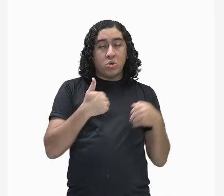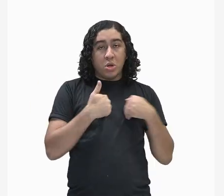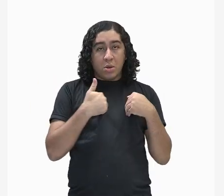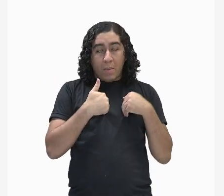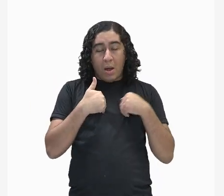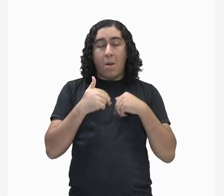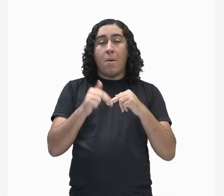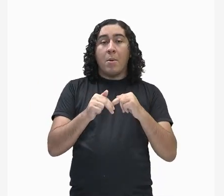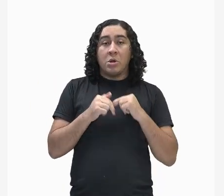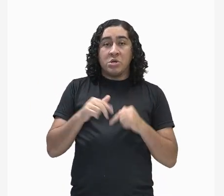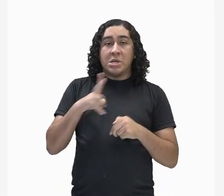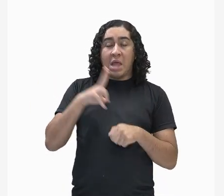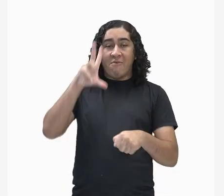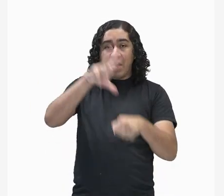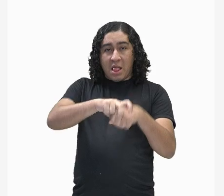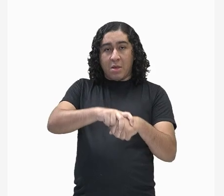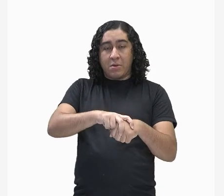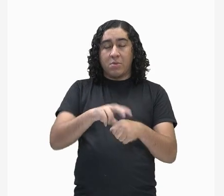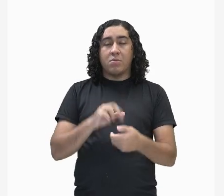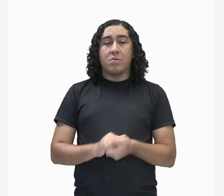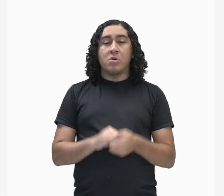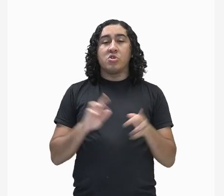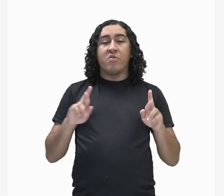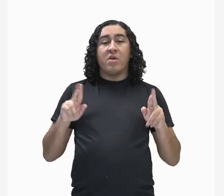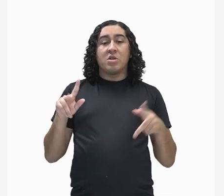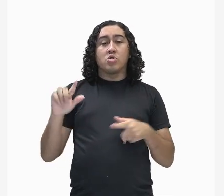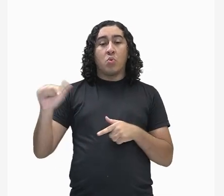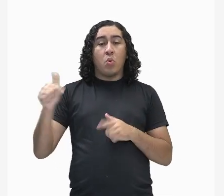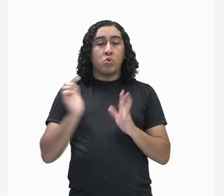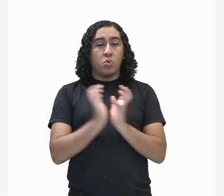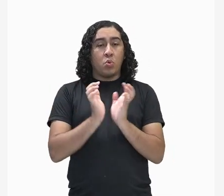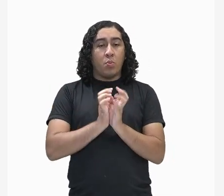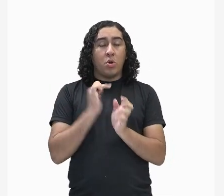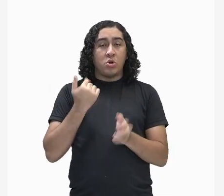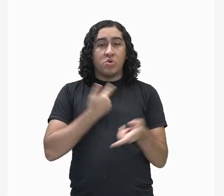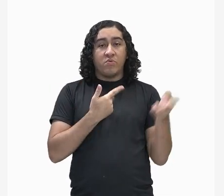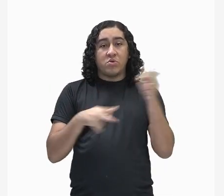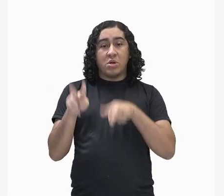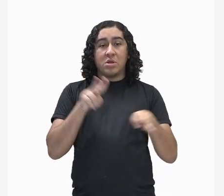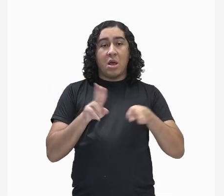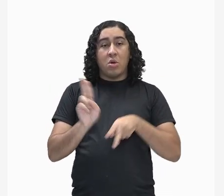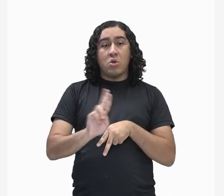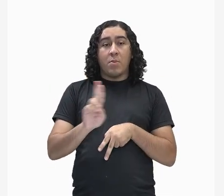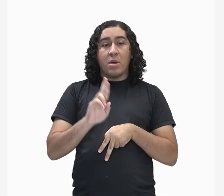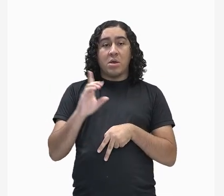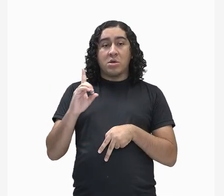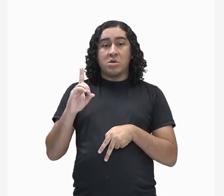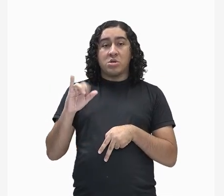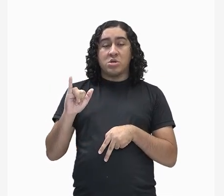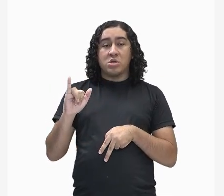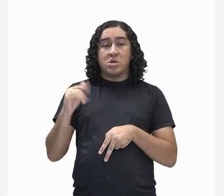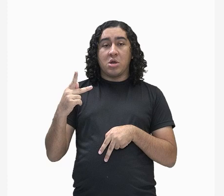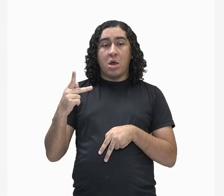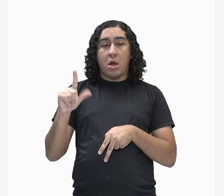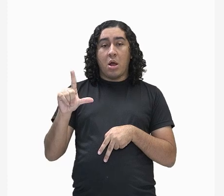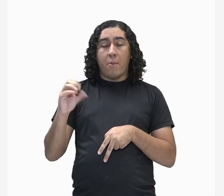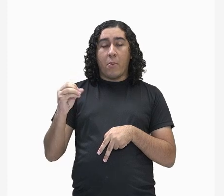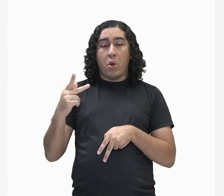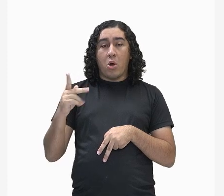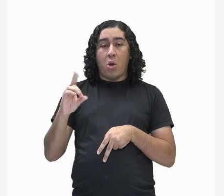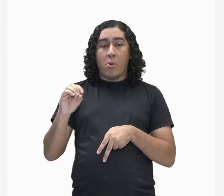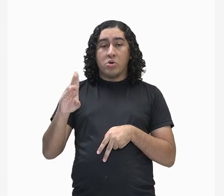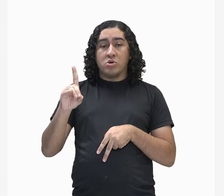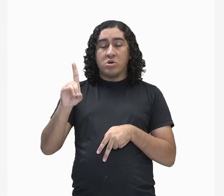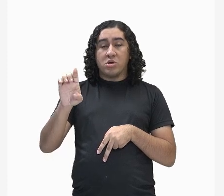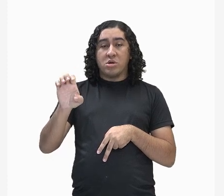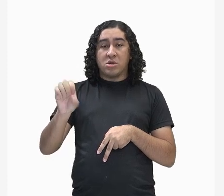presa. Diferente do próximo grupo que a gente vai observar agora, que são dos diplópodes, e aí a principal característica